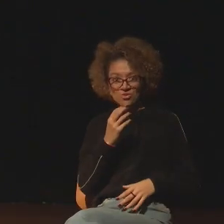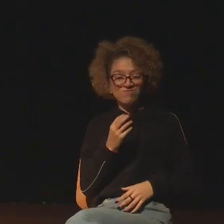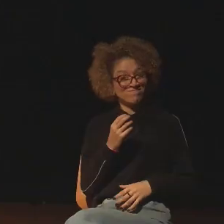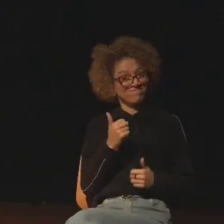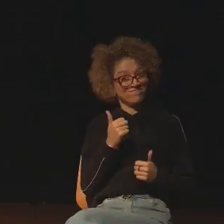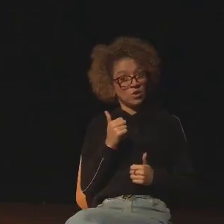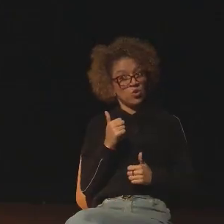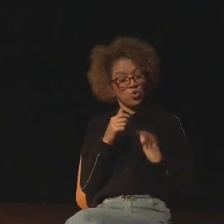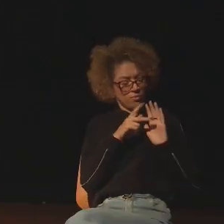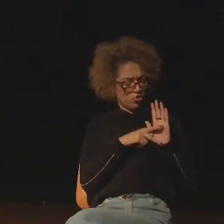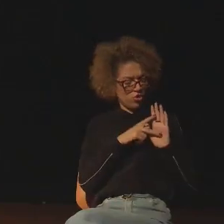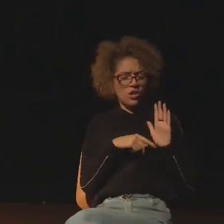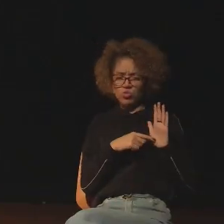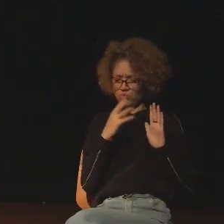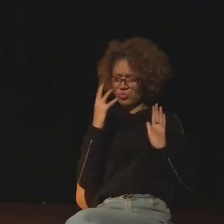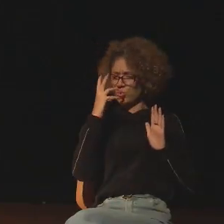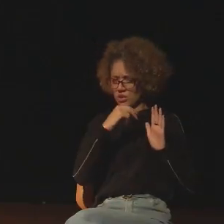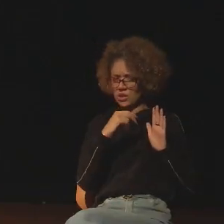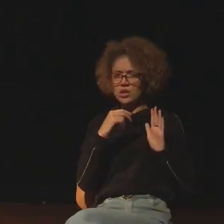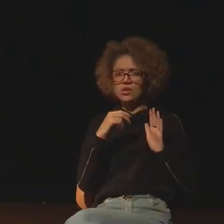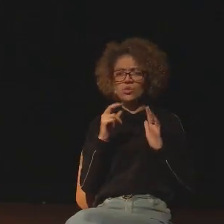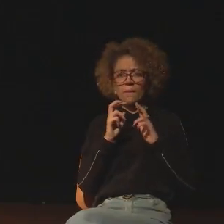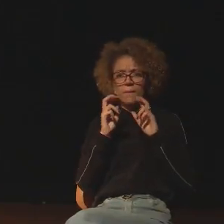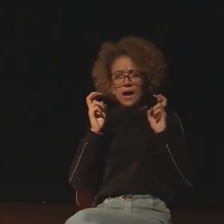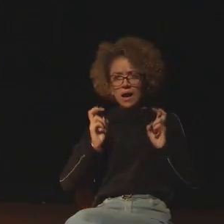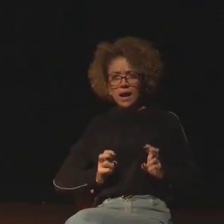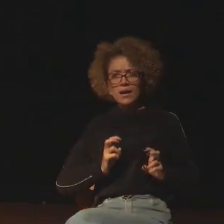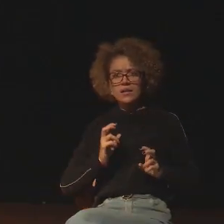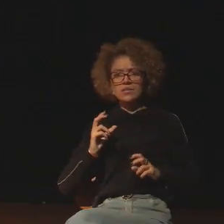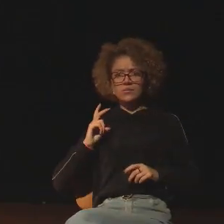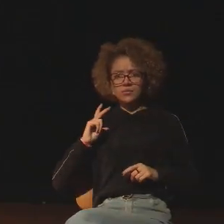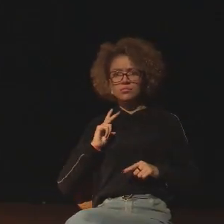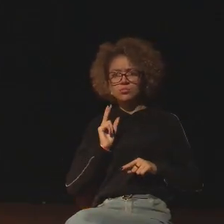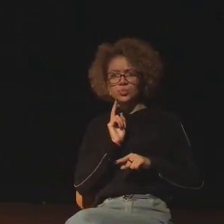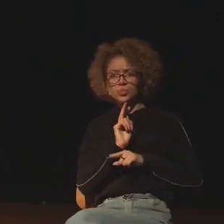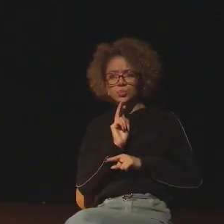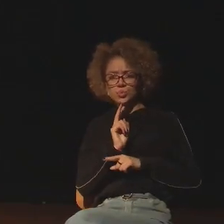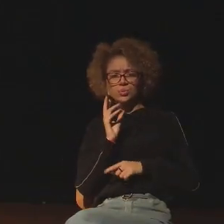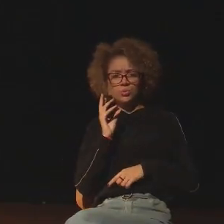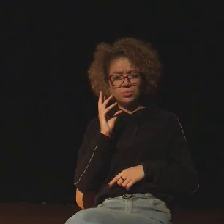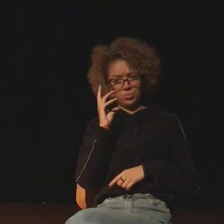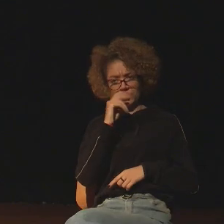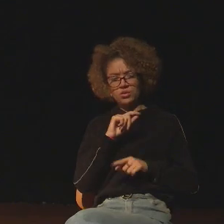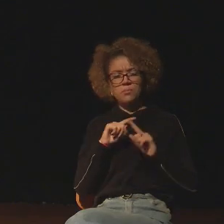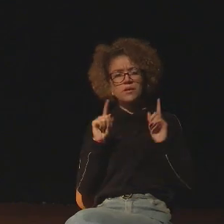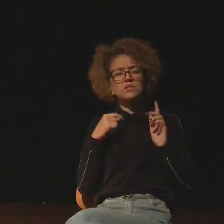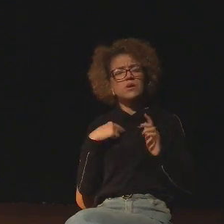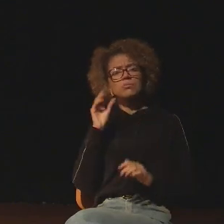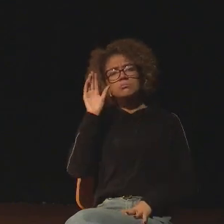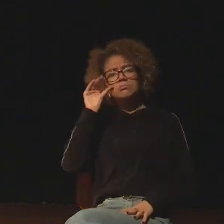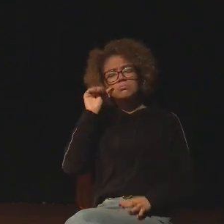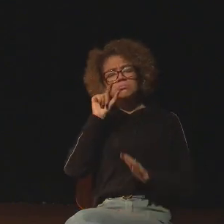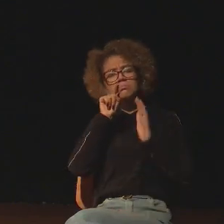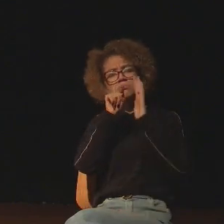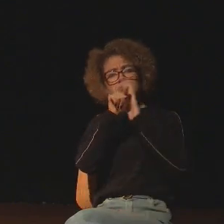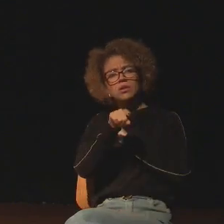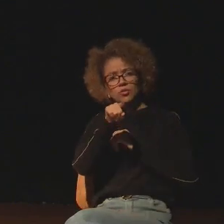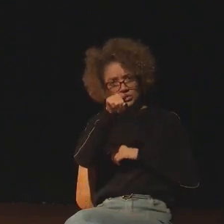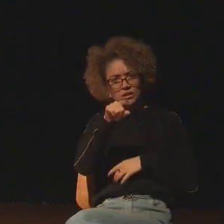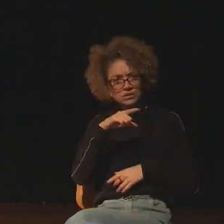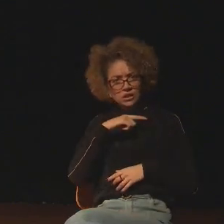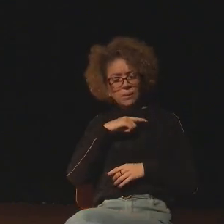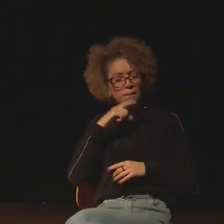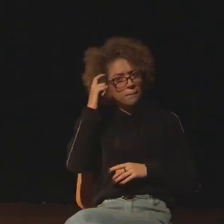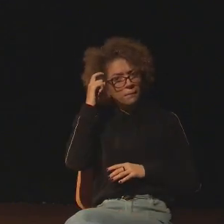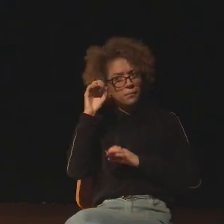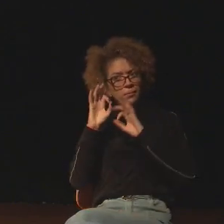que já está bonito, o uso do MASP, a rua. Então, na verdade, essa é a pergunta que eu tenho para fazer, se o MASP tem algum plano, algum